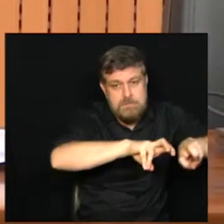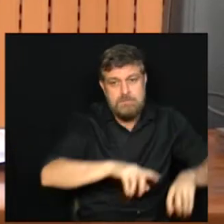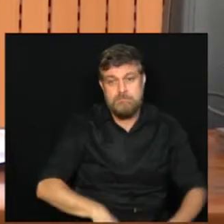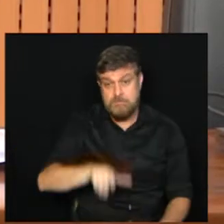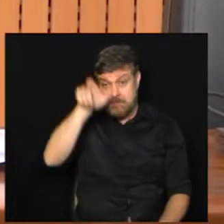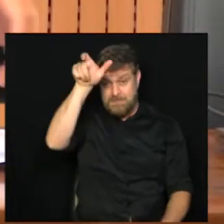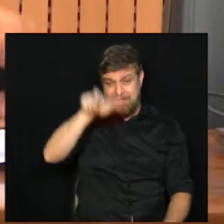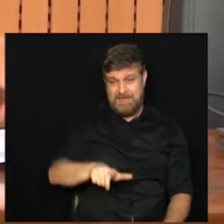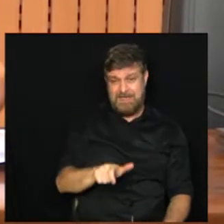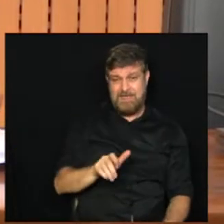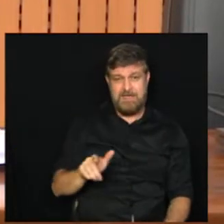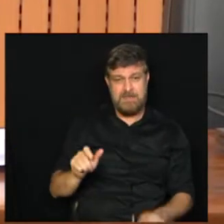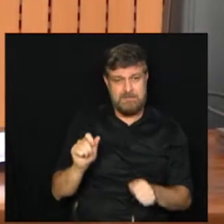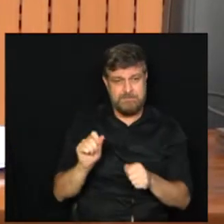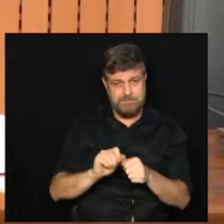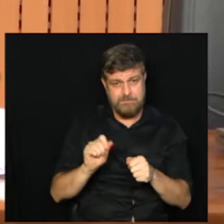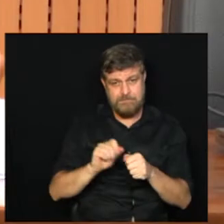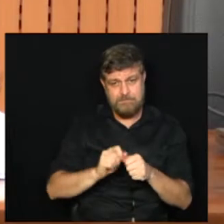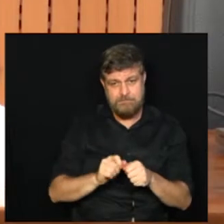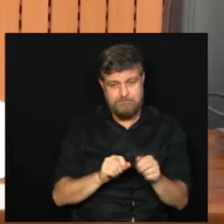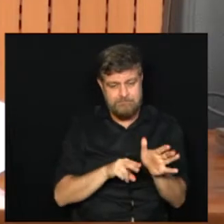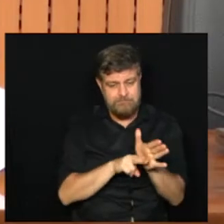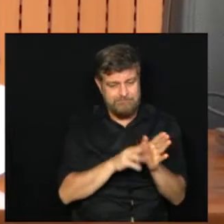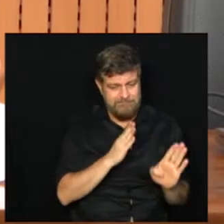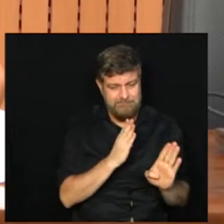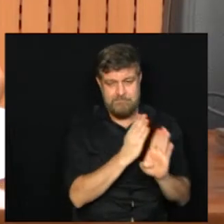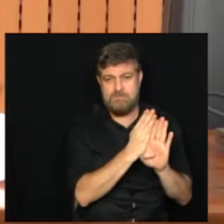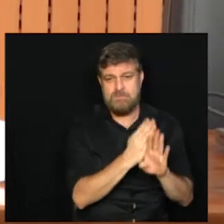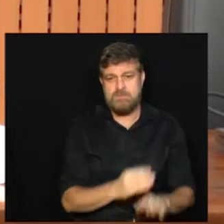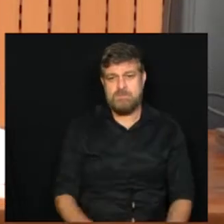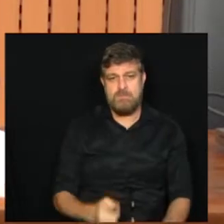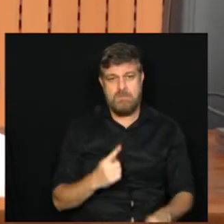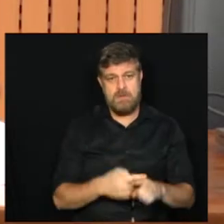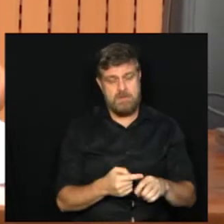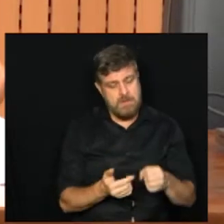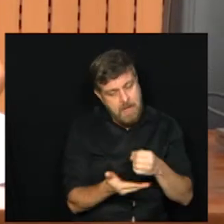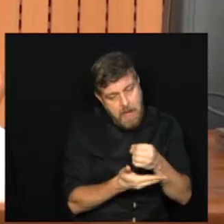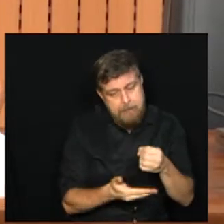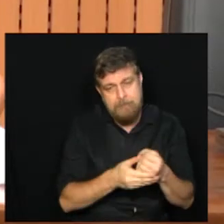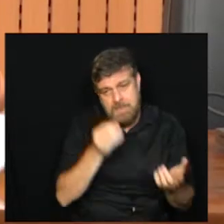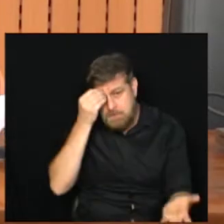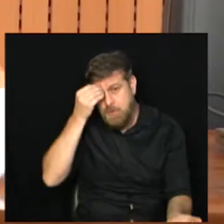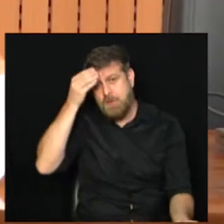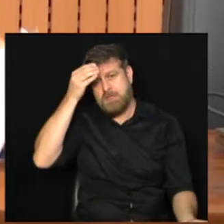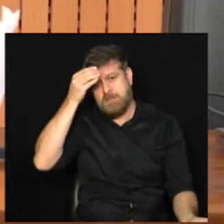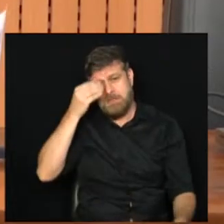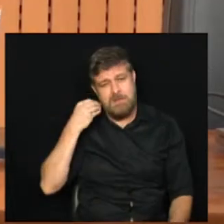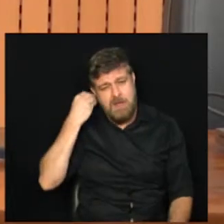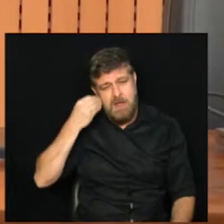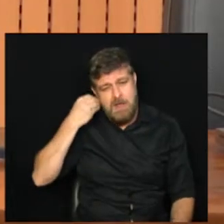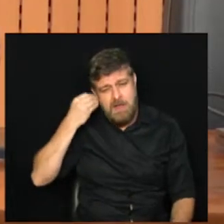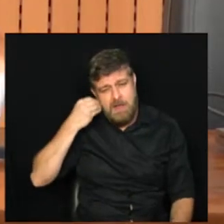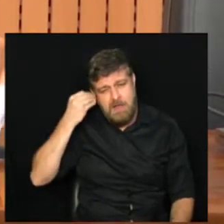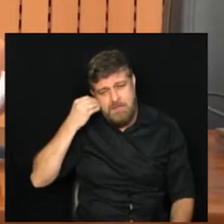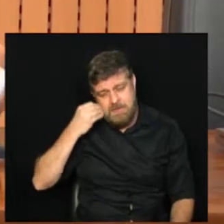faz este diagnóstico, certamente com base no conhecimento e nas apresentações